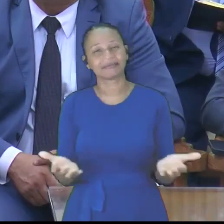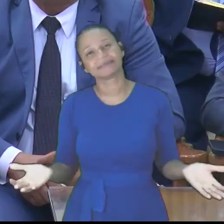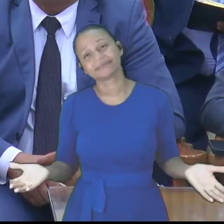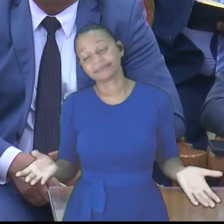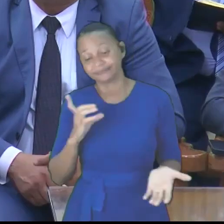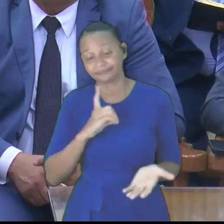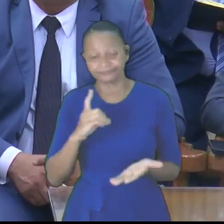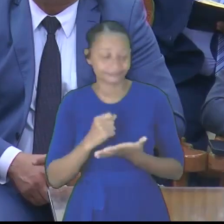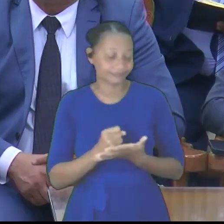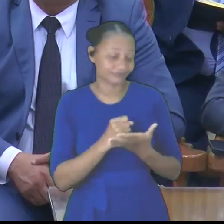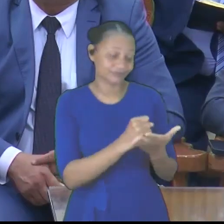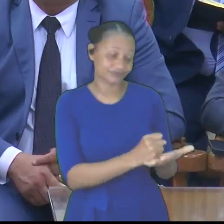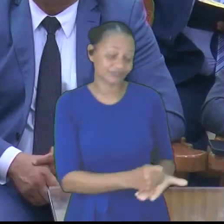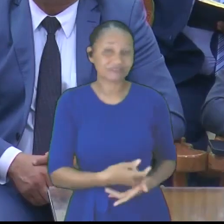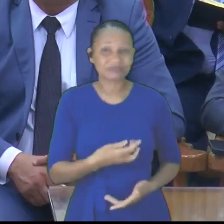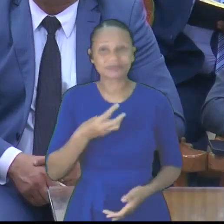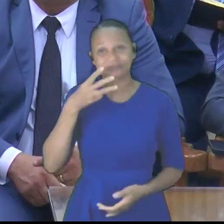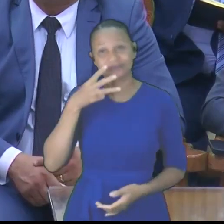Deus ajude que não seja do tigrinho,